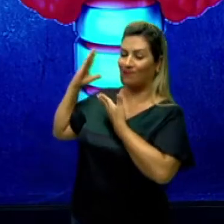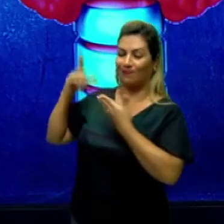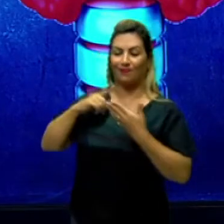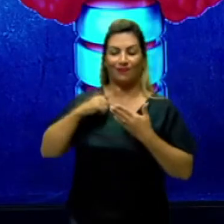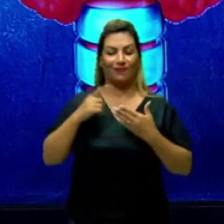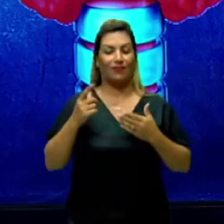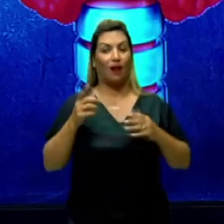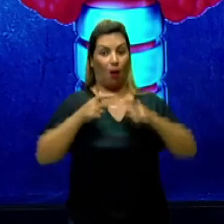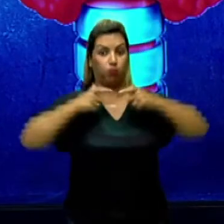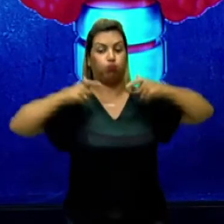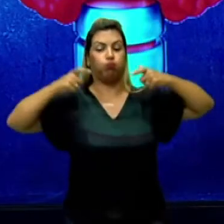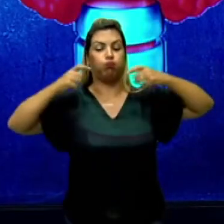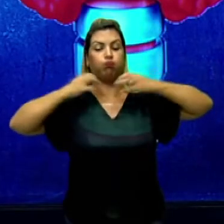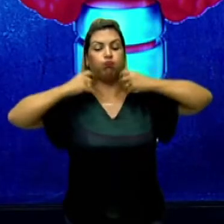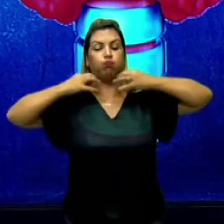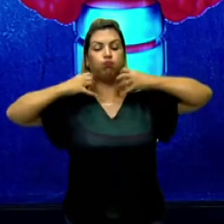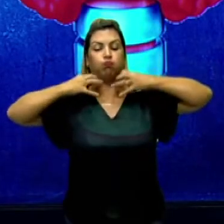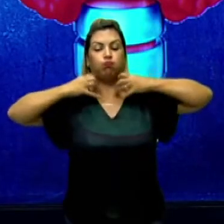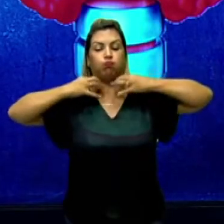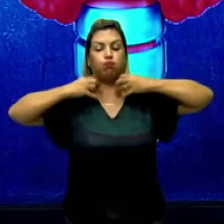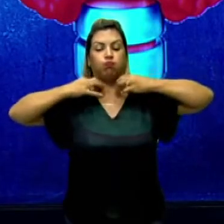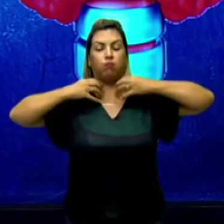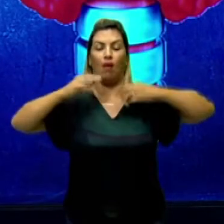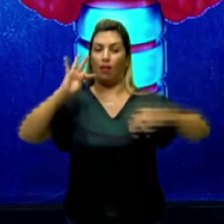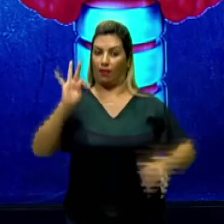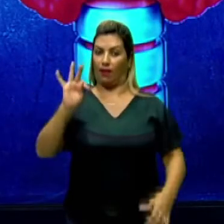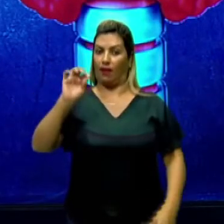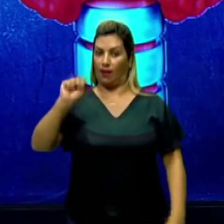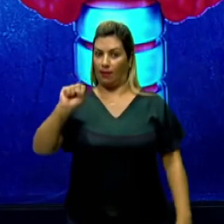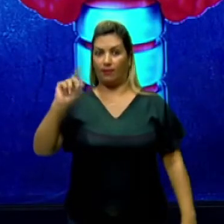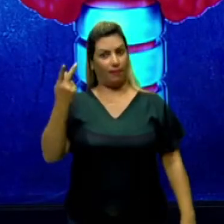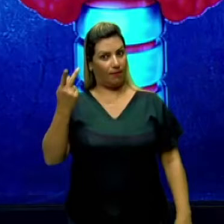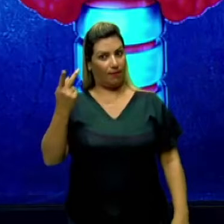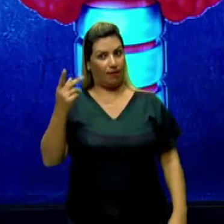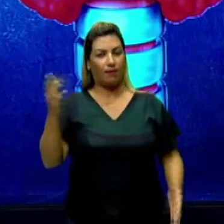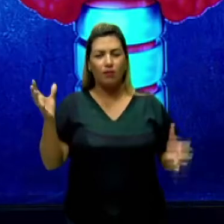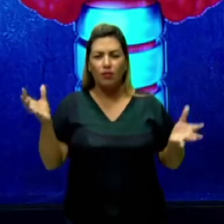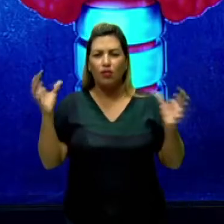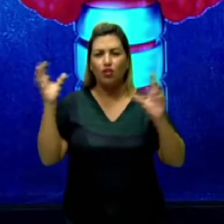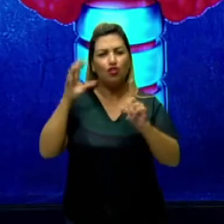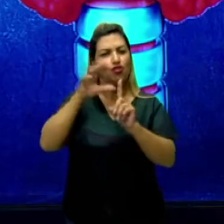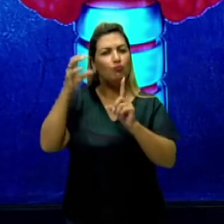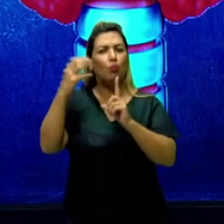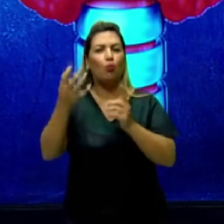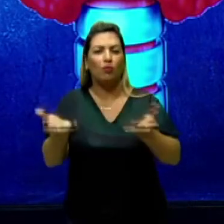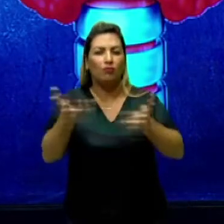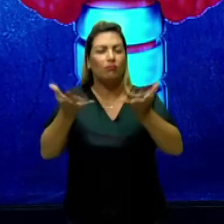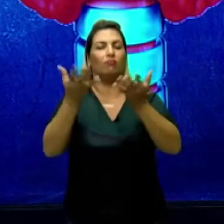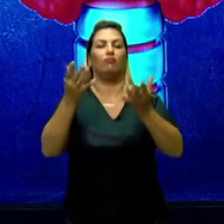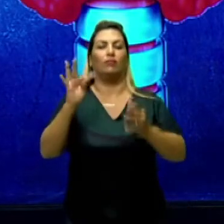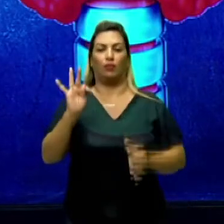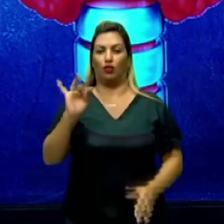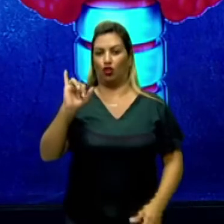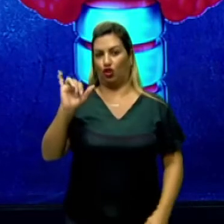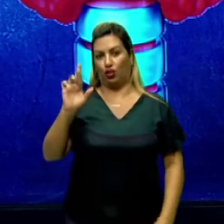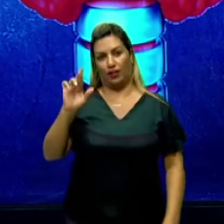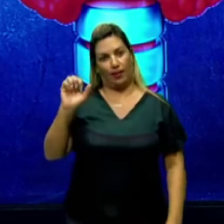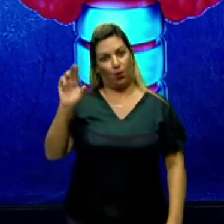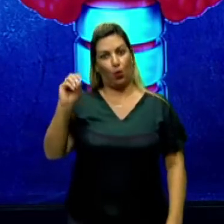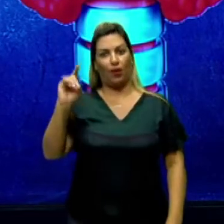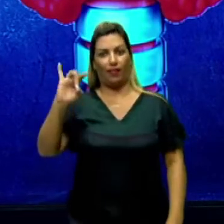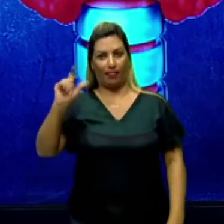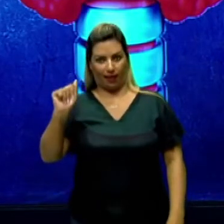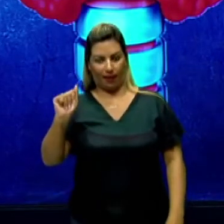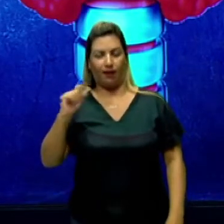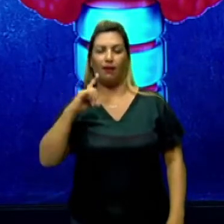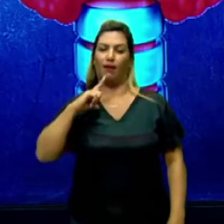e ela produz o hormônio TSH, que é o estimulador da tireoide. E